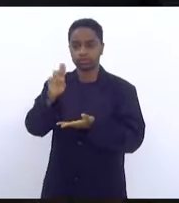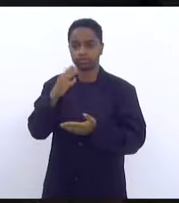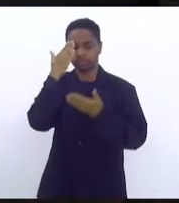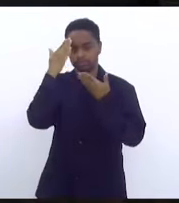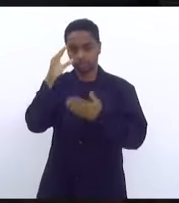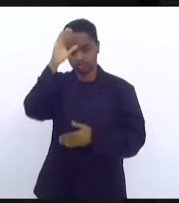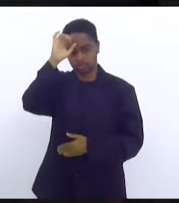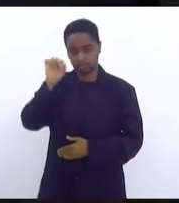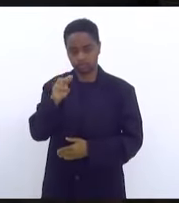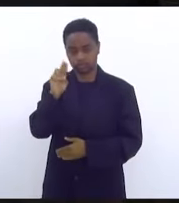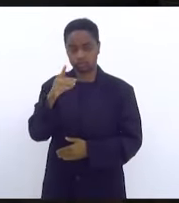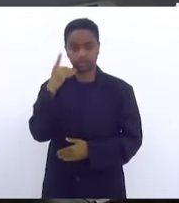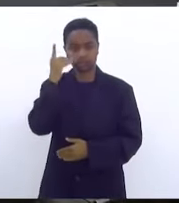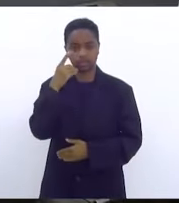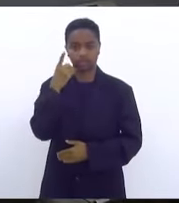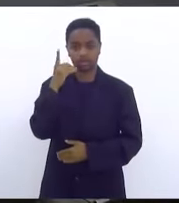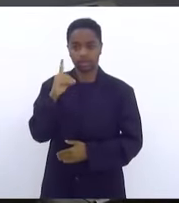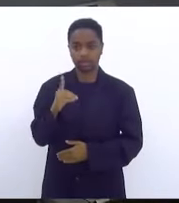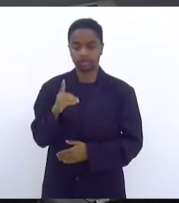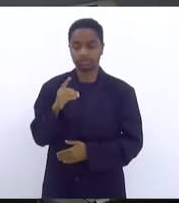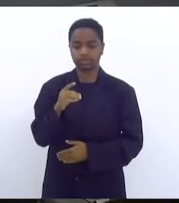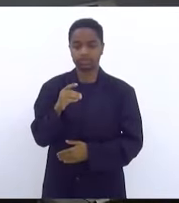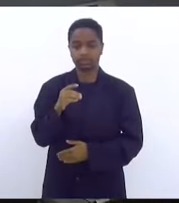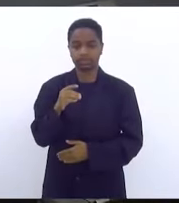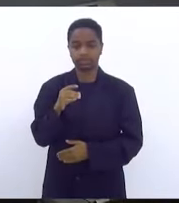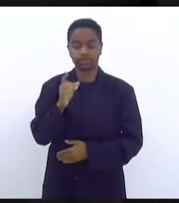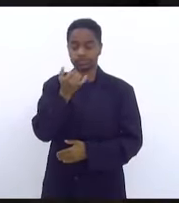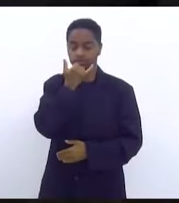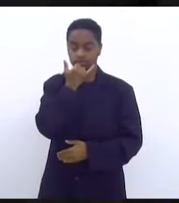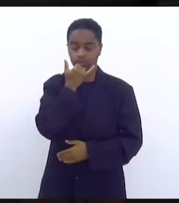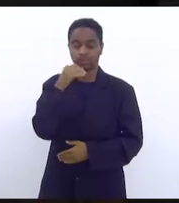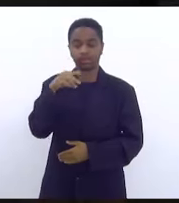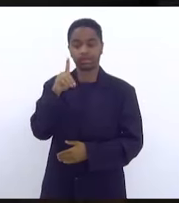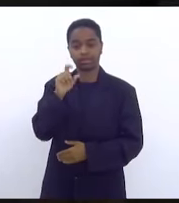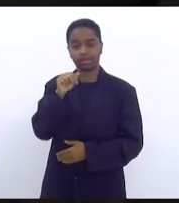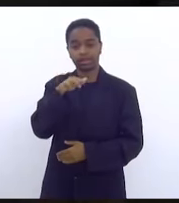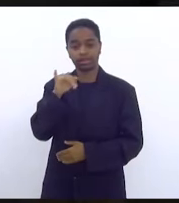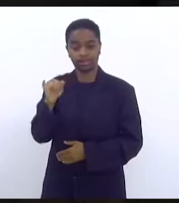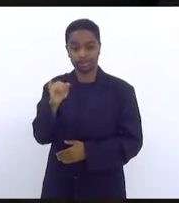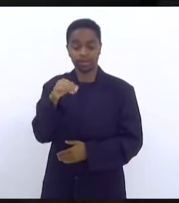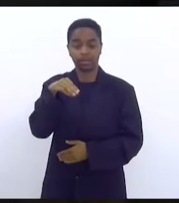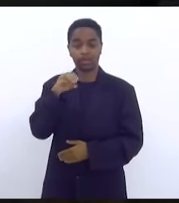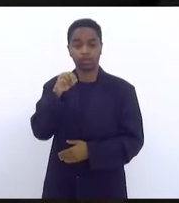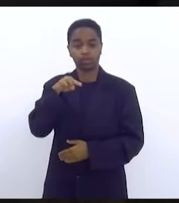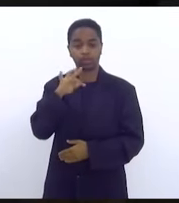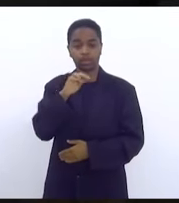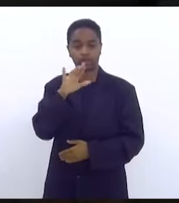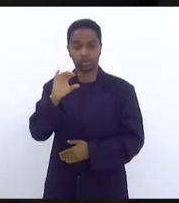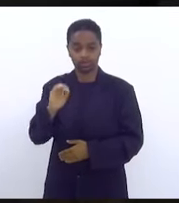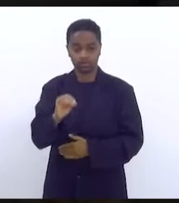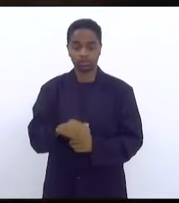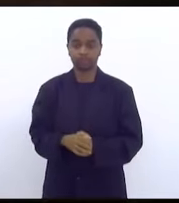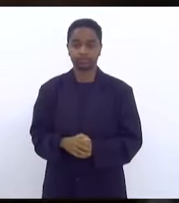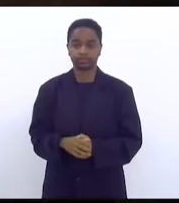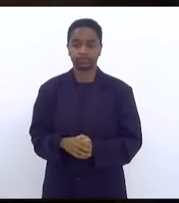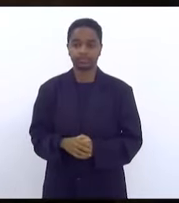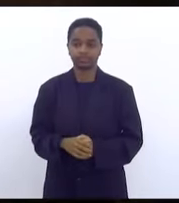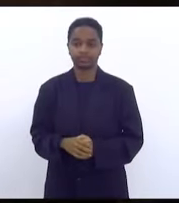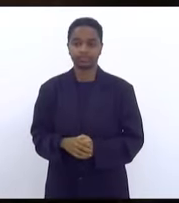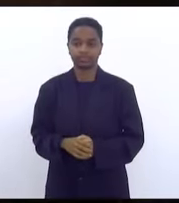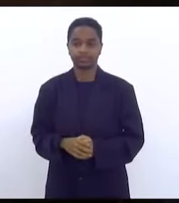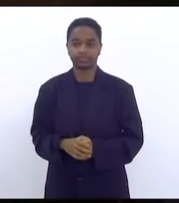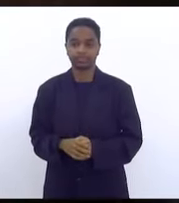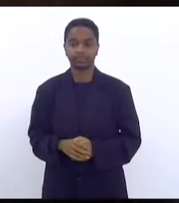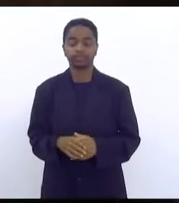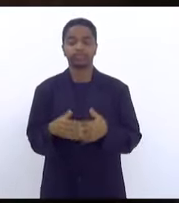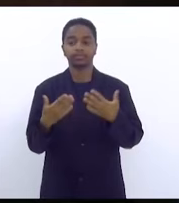Dani Balbi, para discutir. Monteiro. Perdão, são tantas Danis. Dani Monteiro.